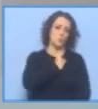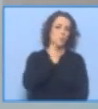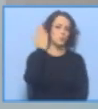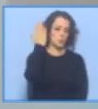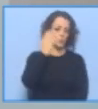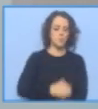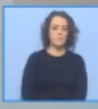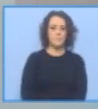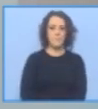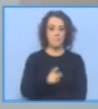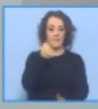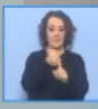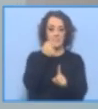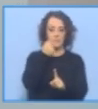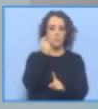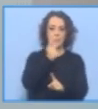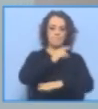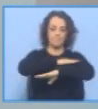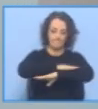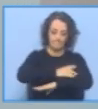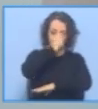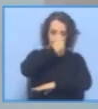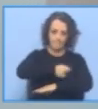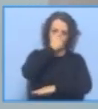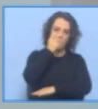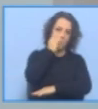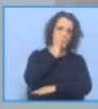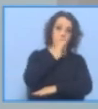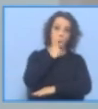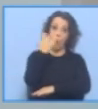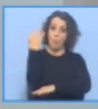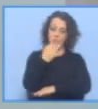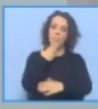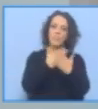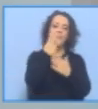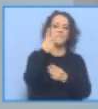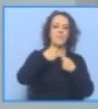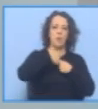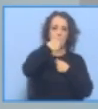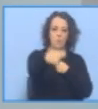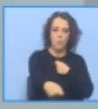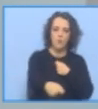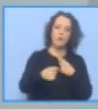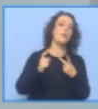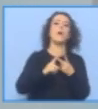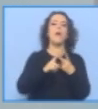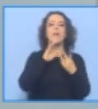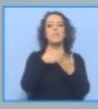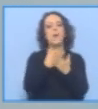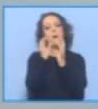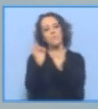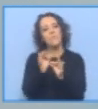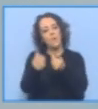a honrar o pai e mãe, e quem o fizer terá uma vida longa, a necessidade de amparar a velhice do teu